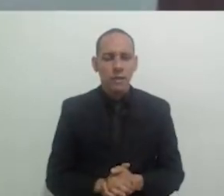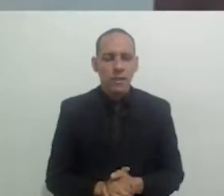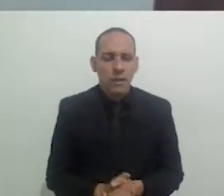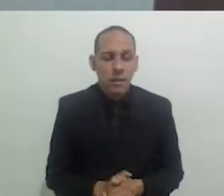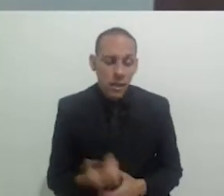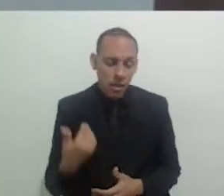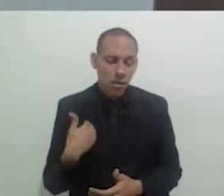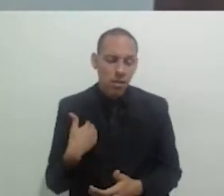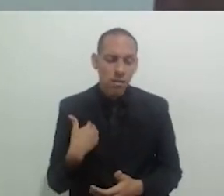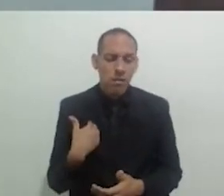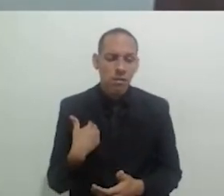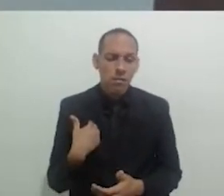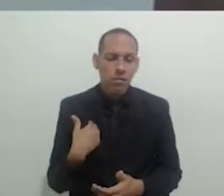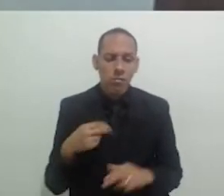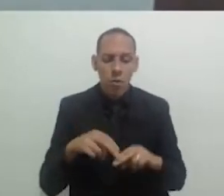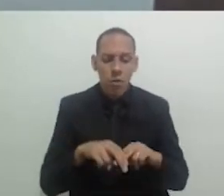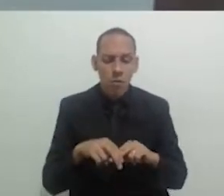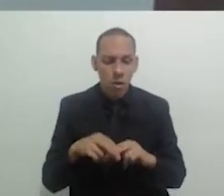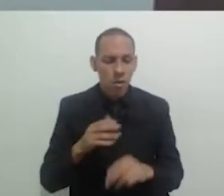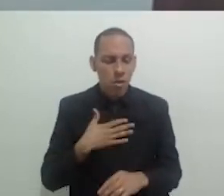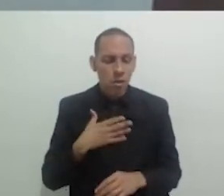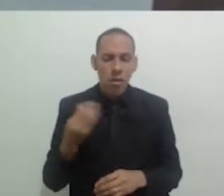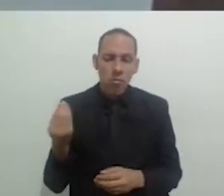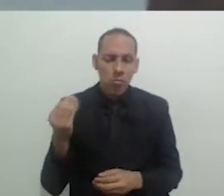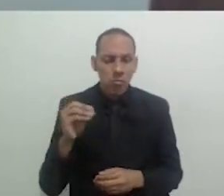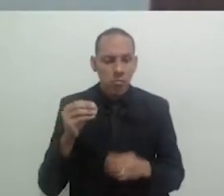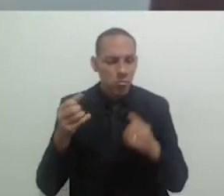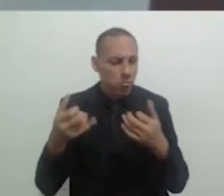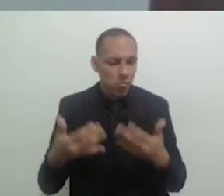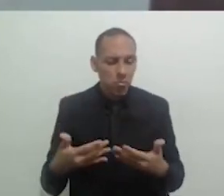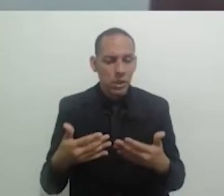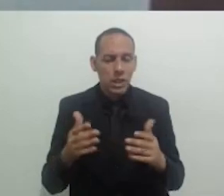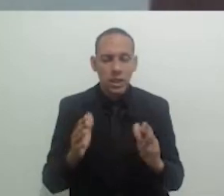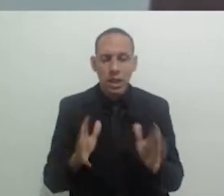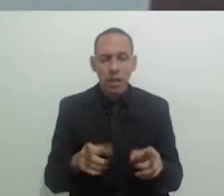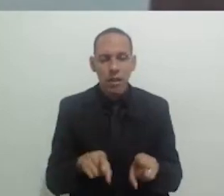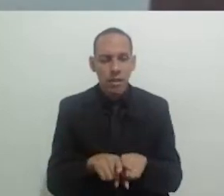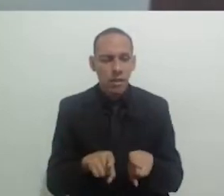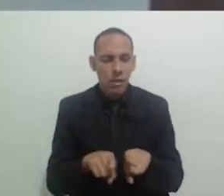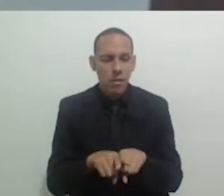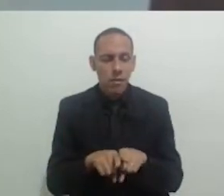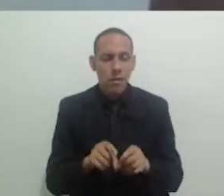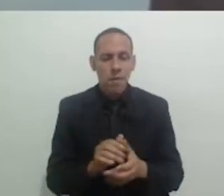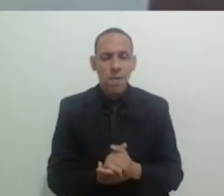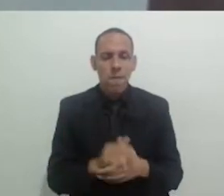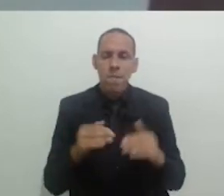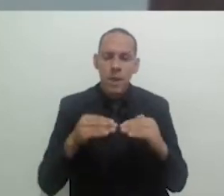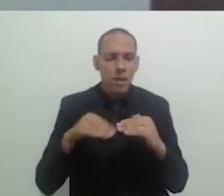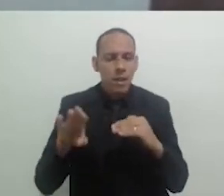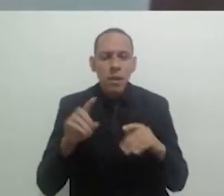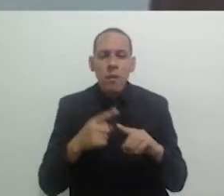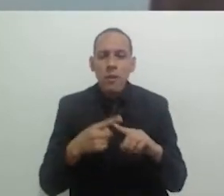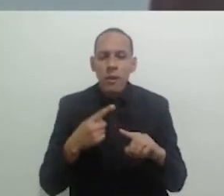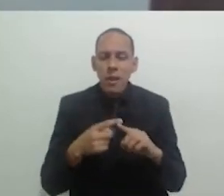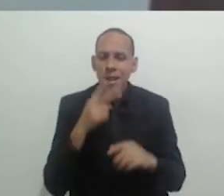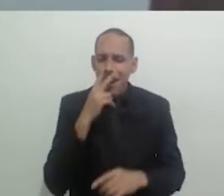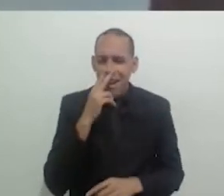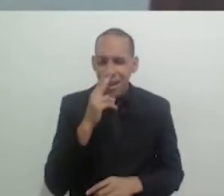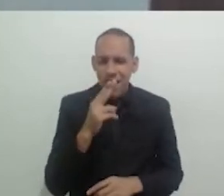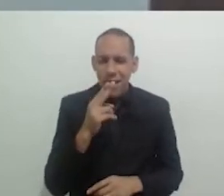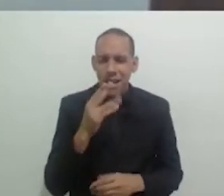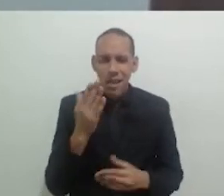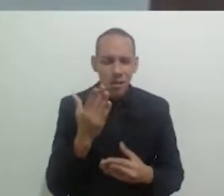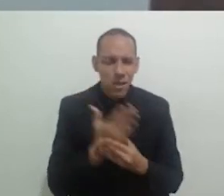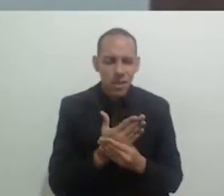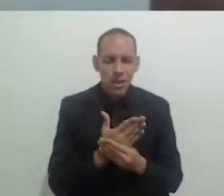razões do meu voto com todas as lentes dirigindo, porque me parece, no caso, nos processos de Embargador João, eu